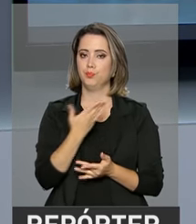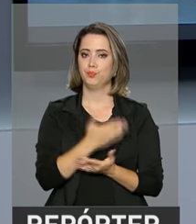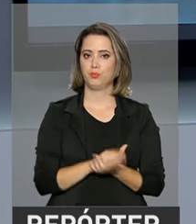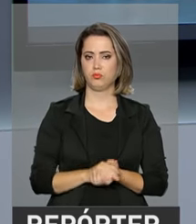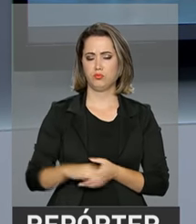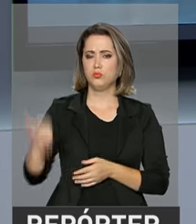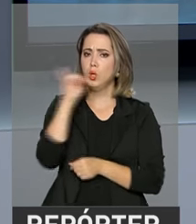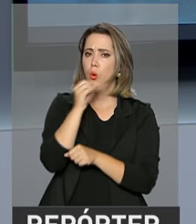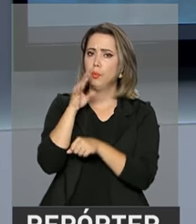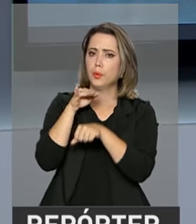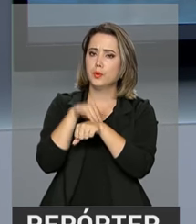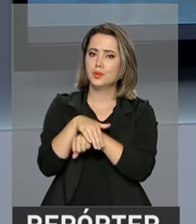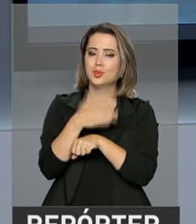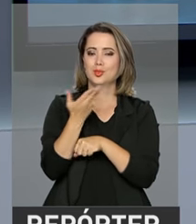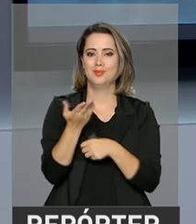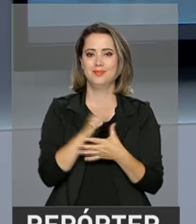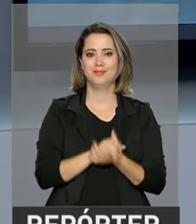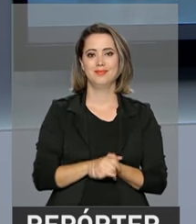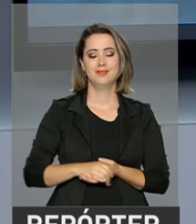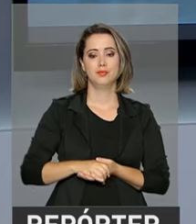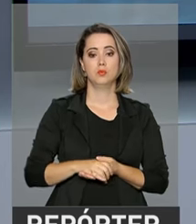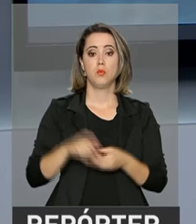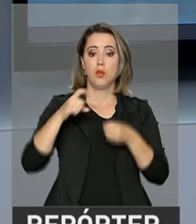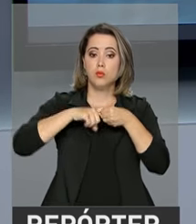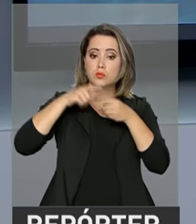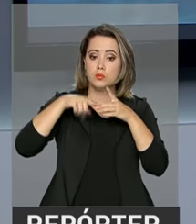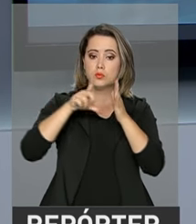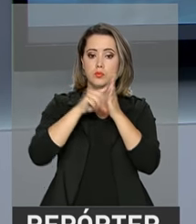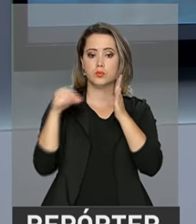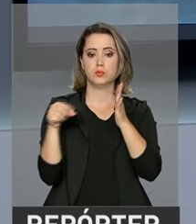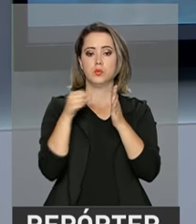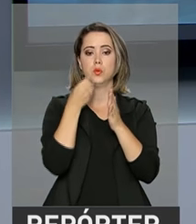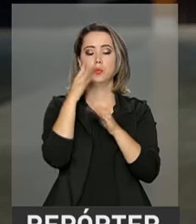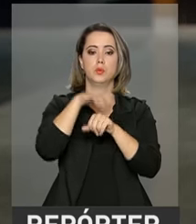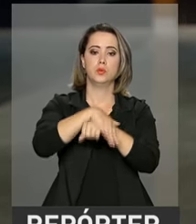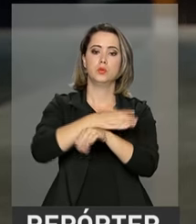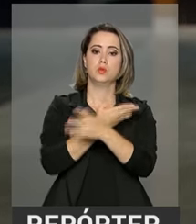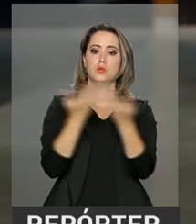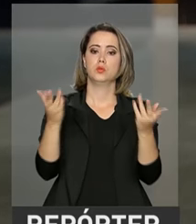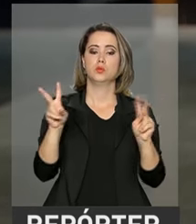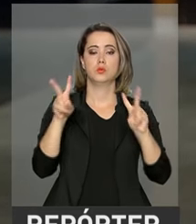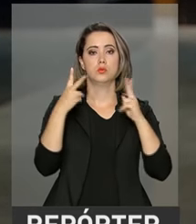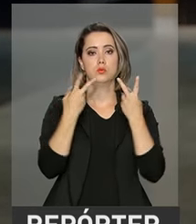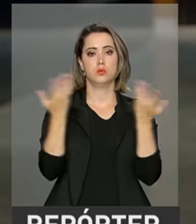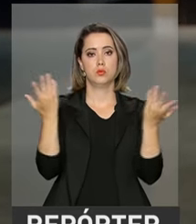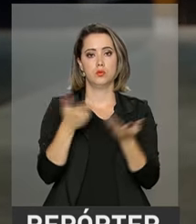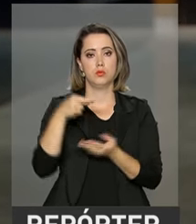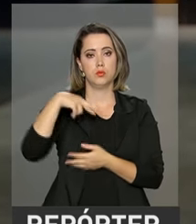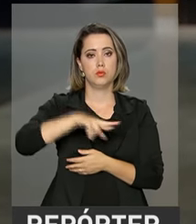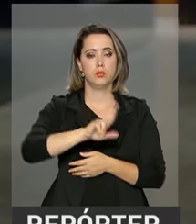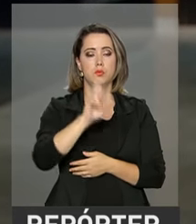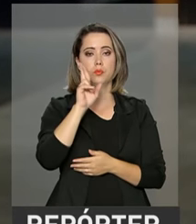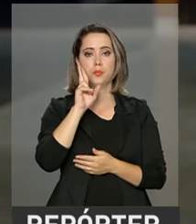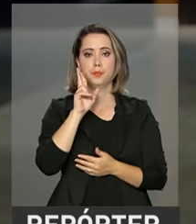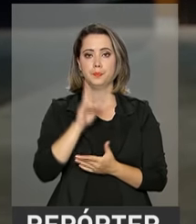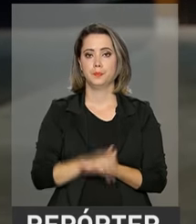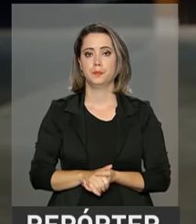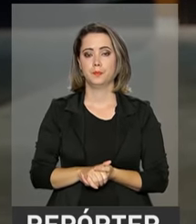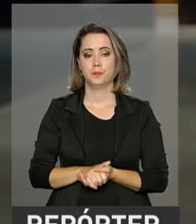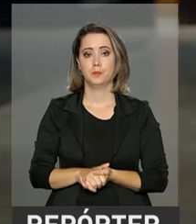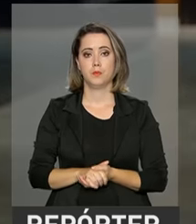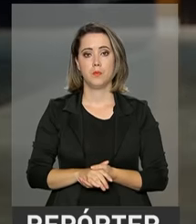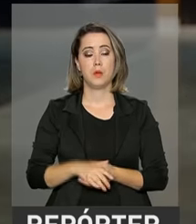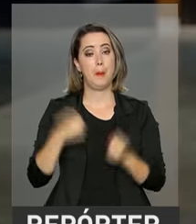olá paulo boa noite botamos aqui do palácio do planalto boa noite roberto boa noite a todos que nos assistem na tv nbr